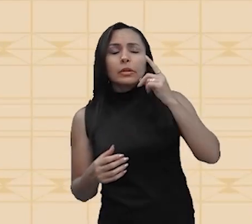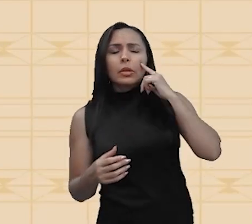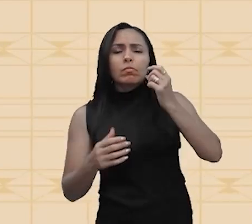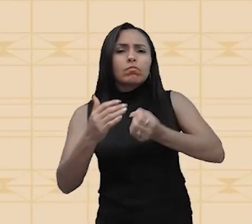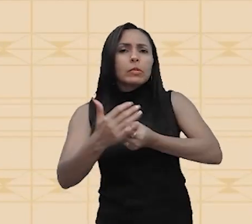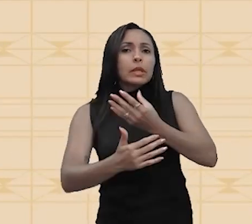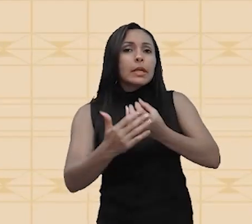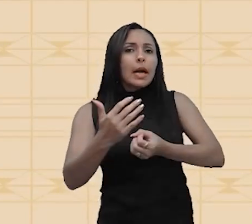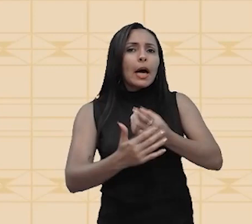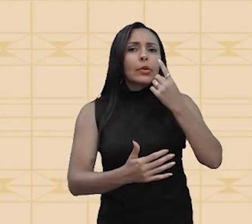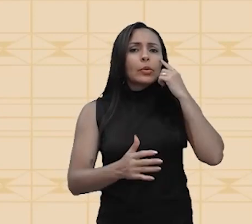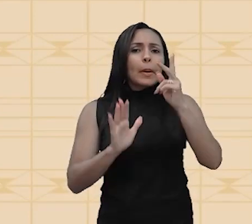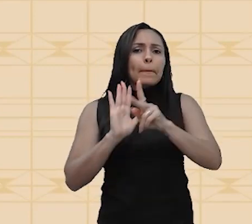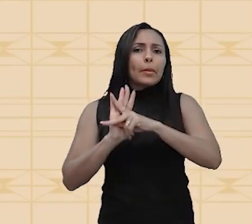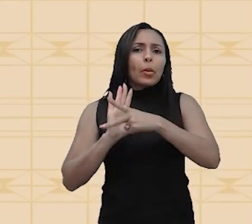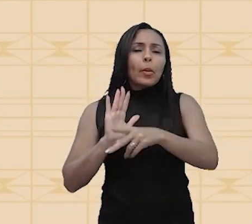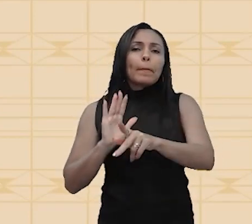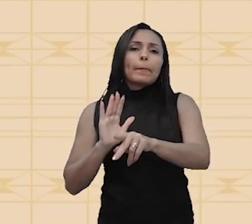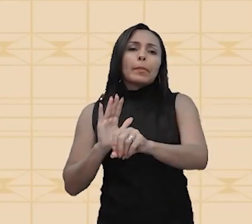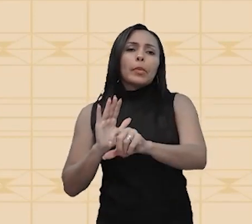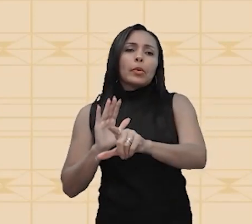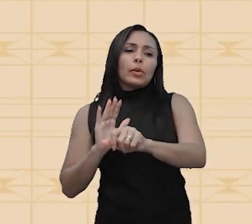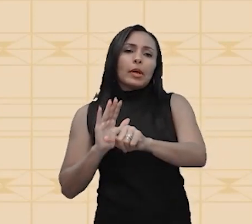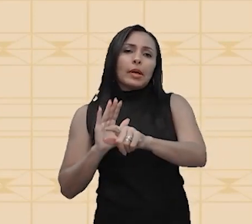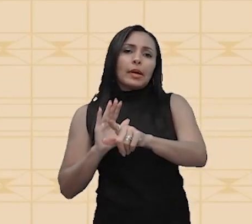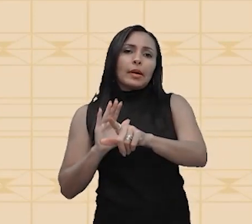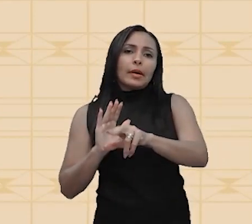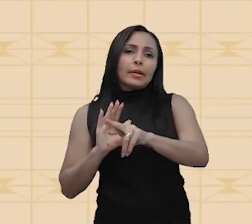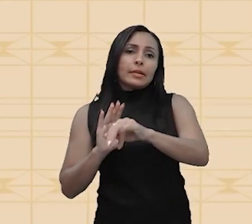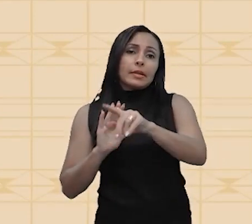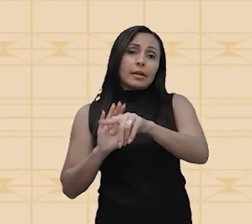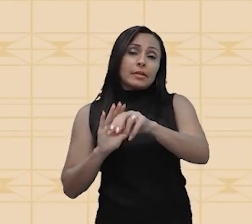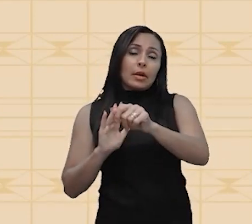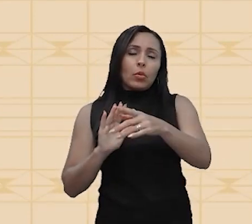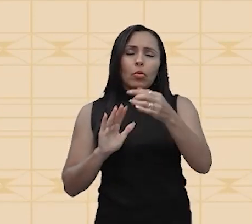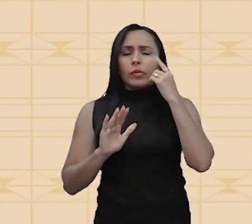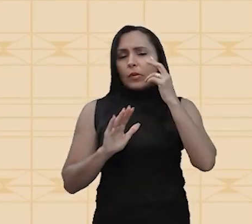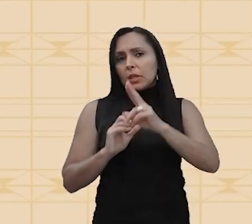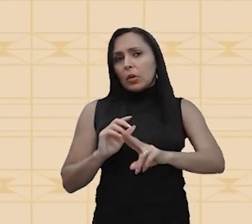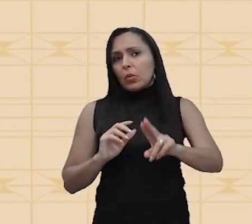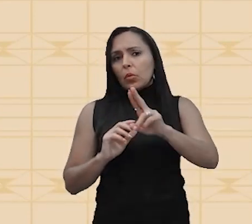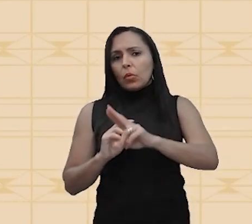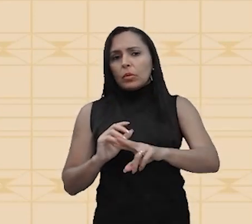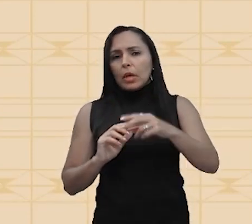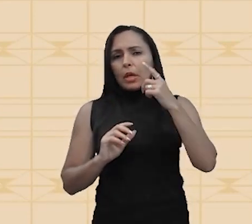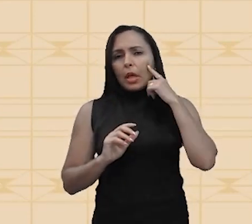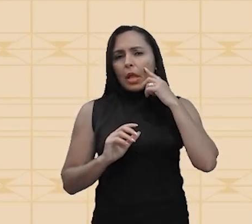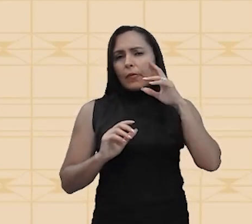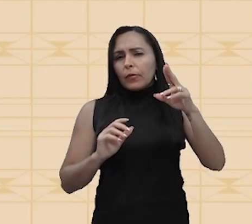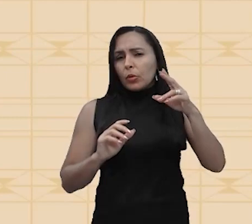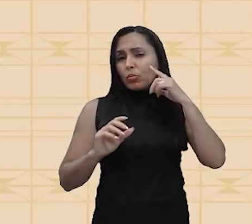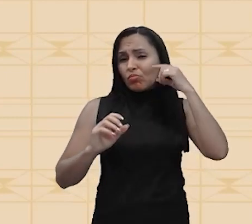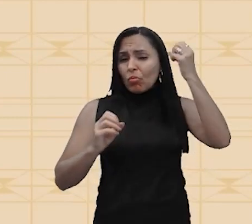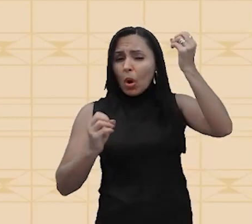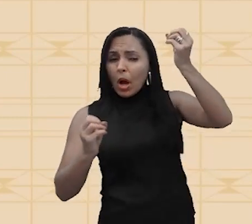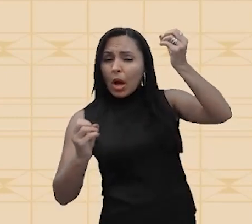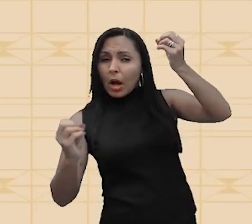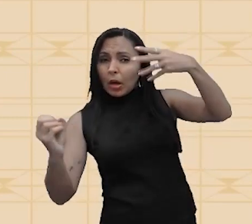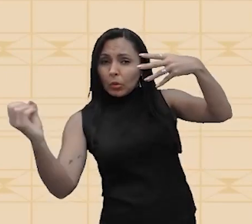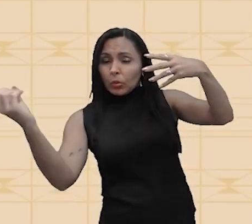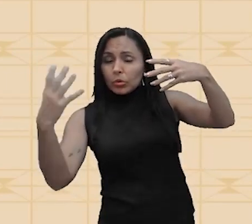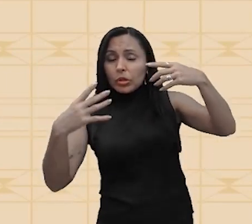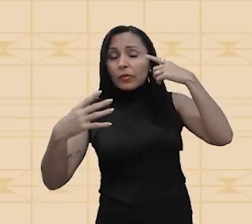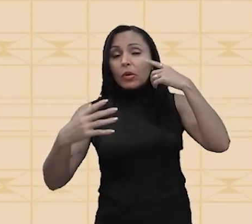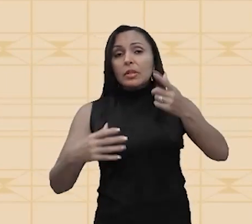meio da própria polarização. Quando você utiliza lentes que elas filtram essa luz, ela faz com que você consiga